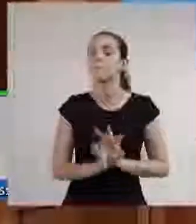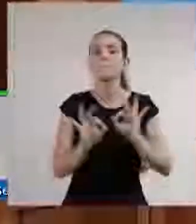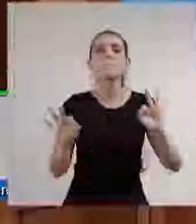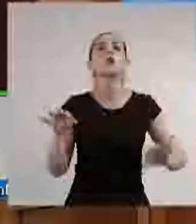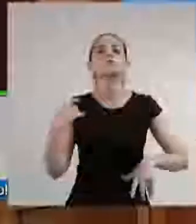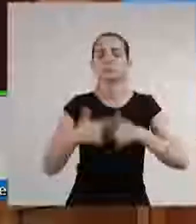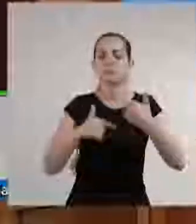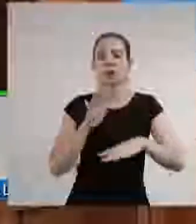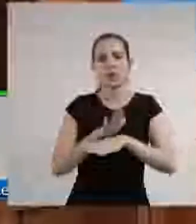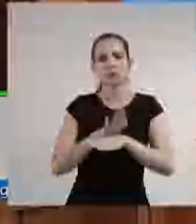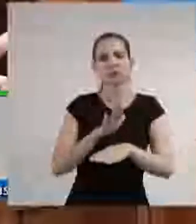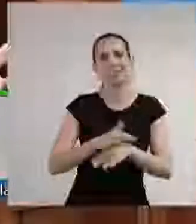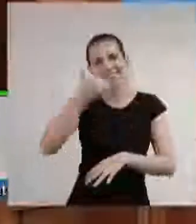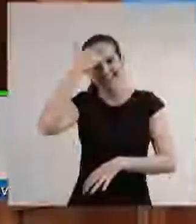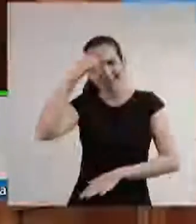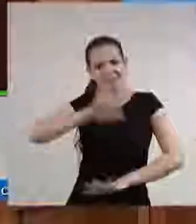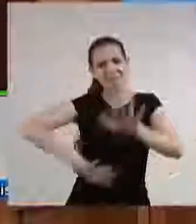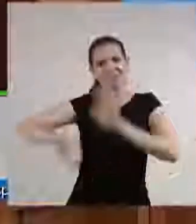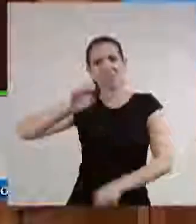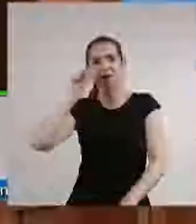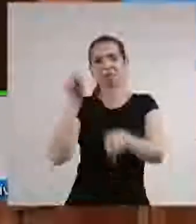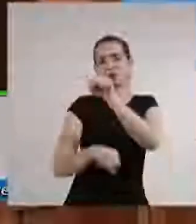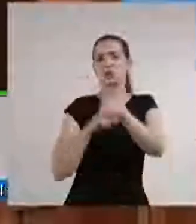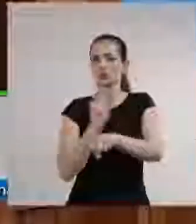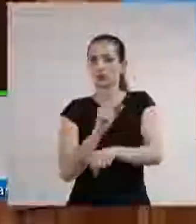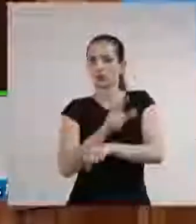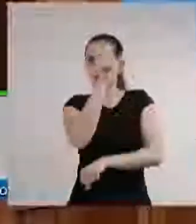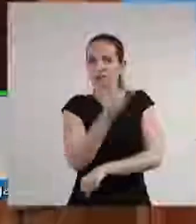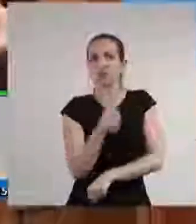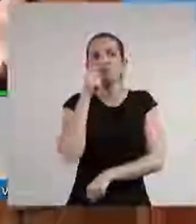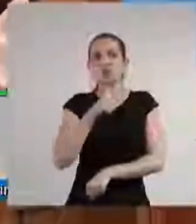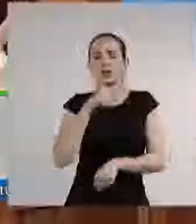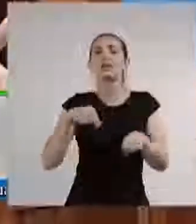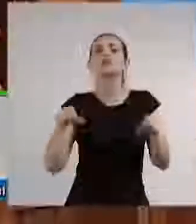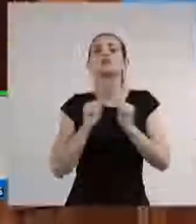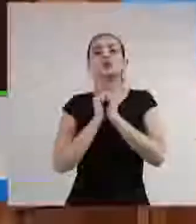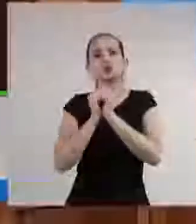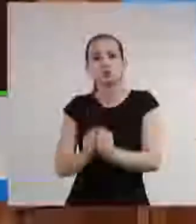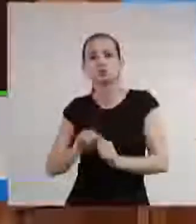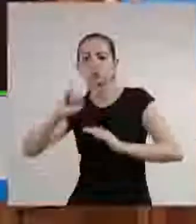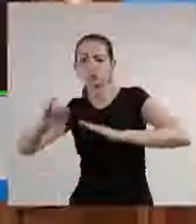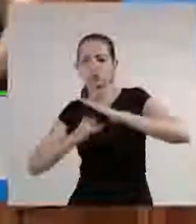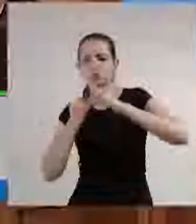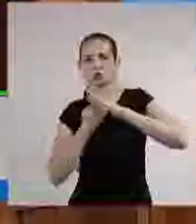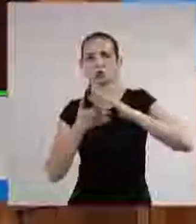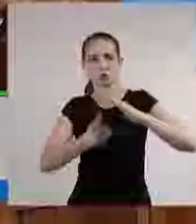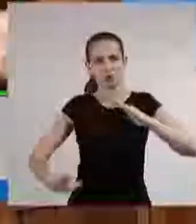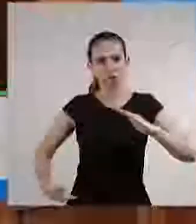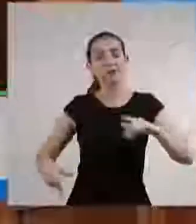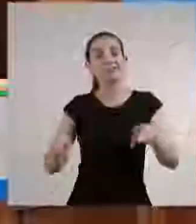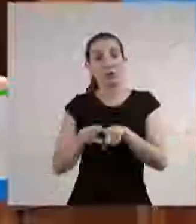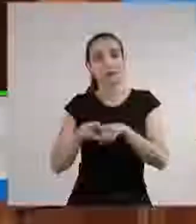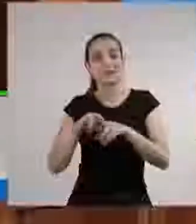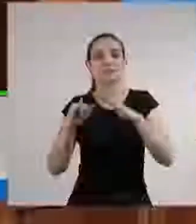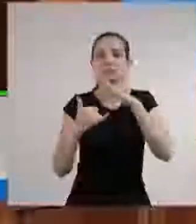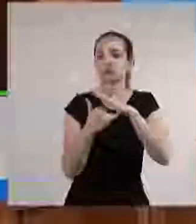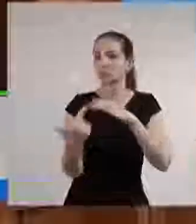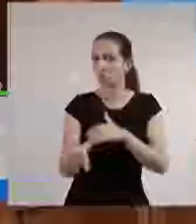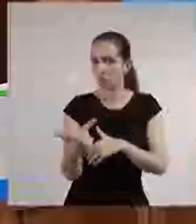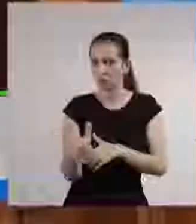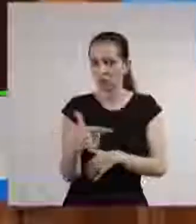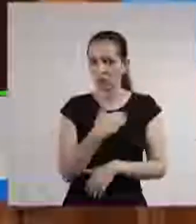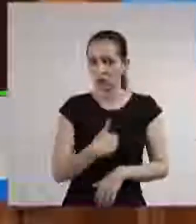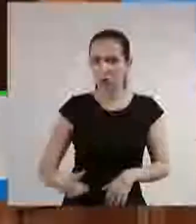em parceria com as instituições governamentais e não governamentais, levar esse trabalho de conscientização, e